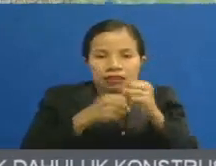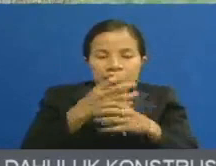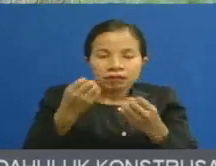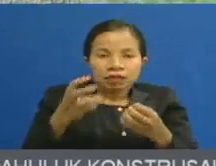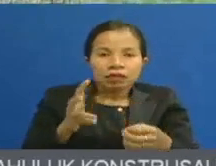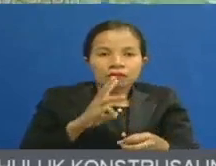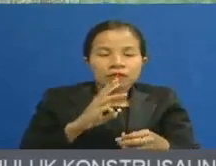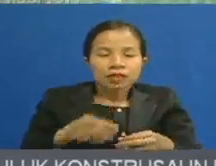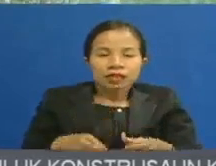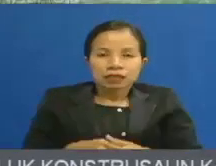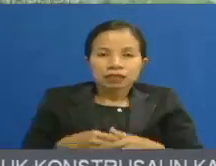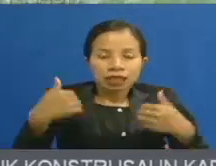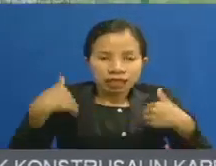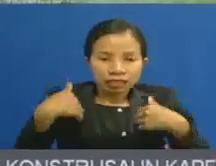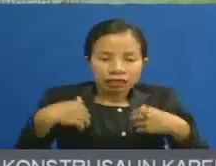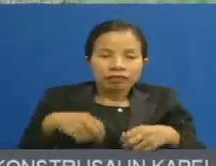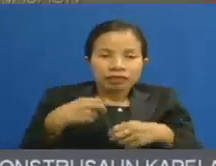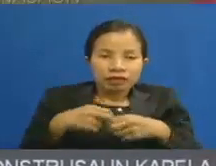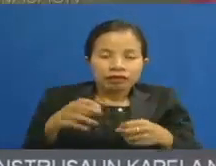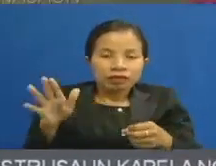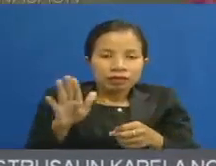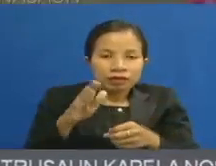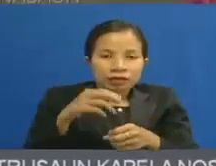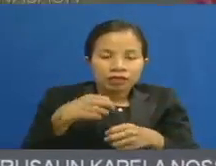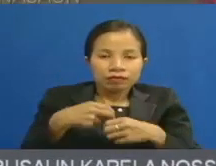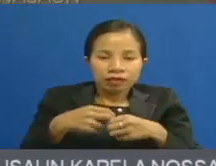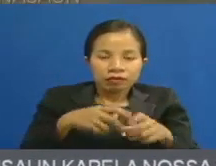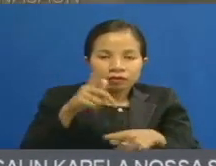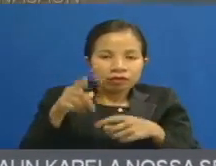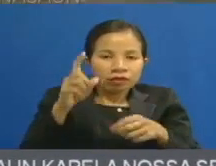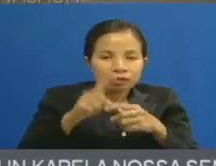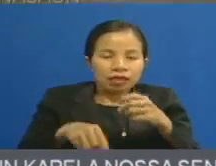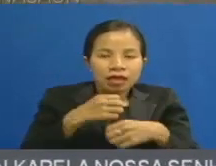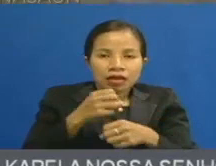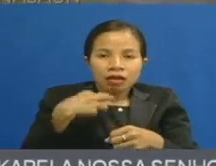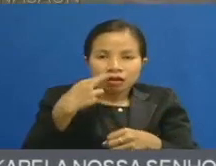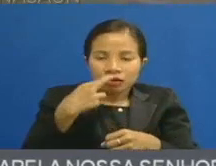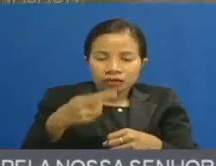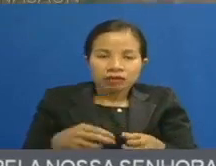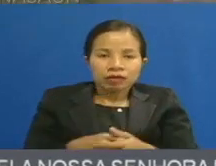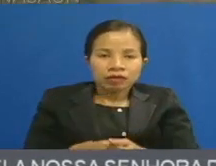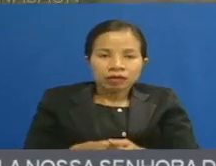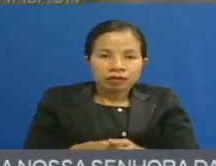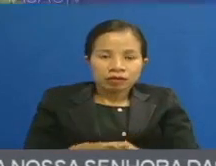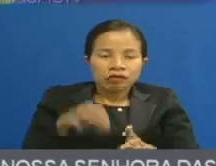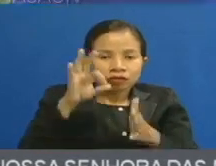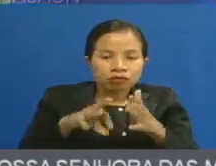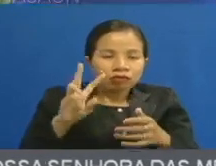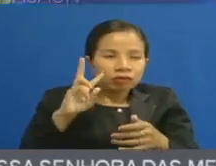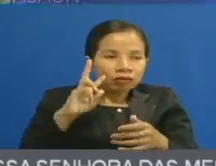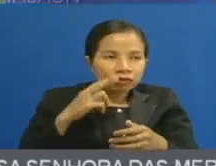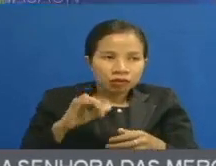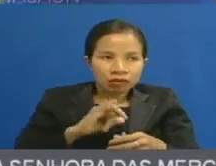sira nebese existe. Entupido rodi foi impacto ba comunidade la vele halonata. No halo viveiro só de cura modo. Me